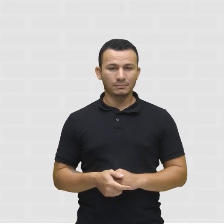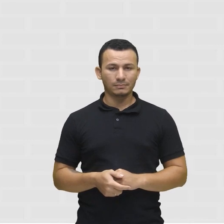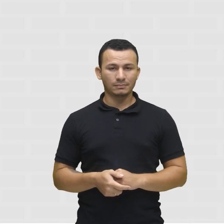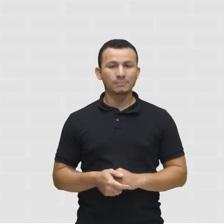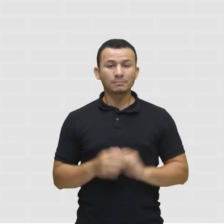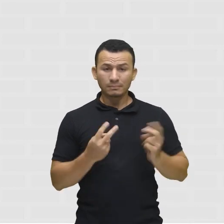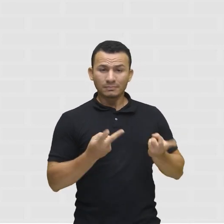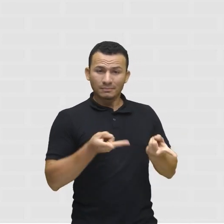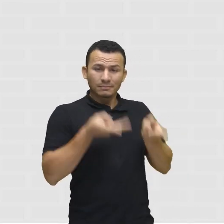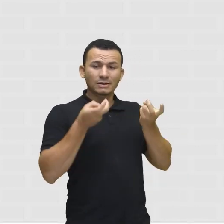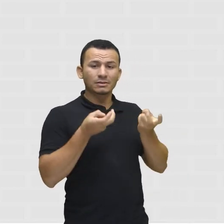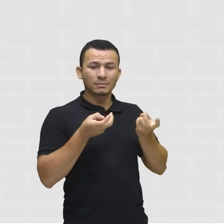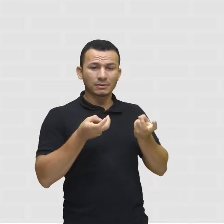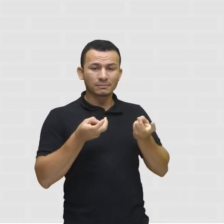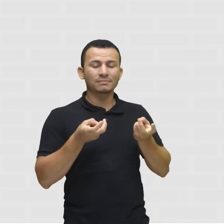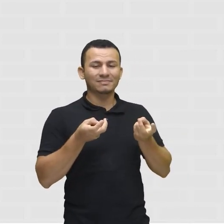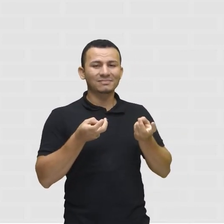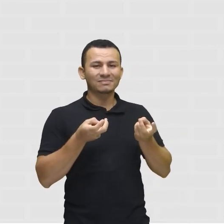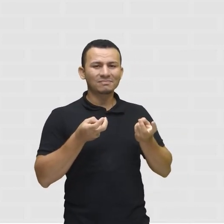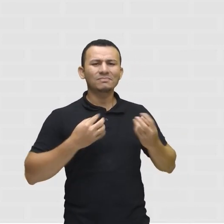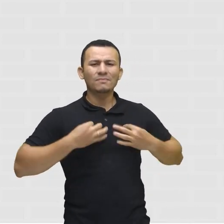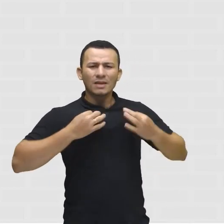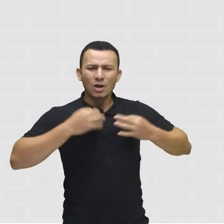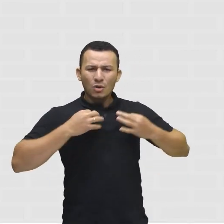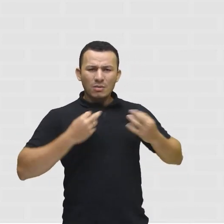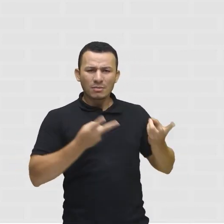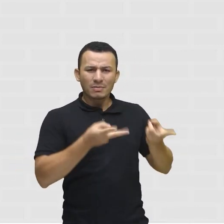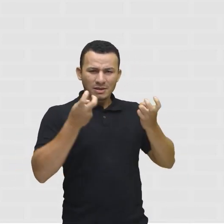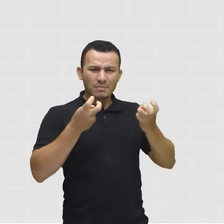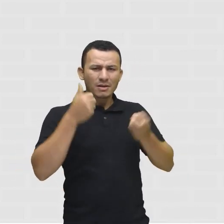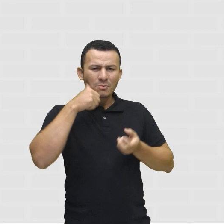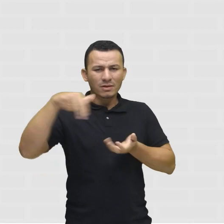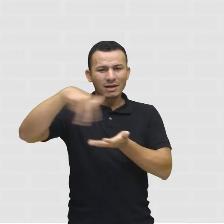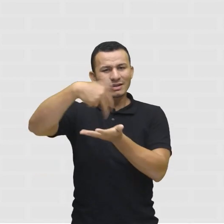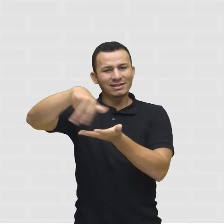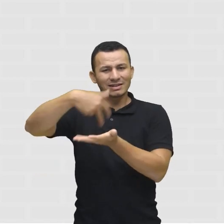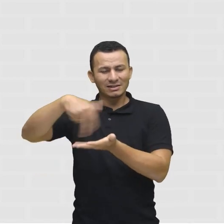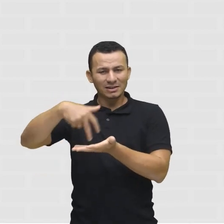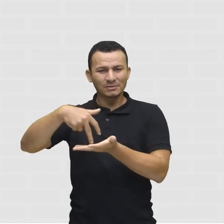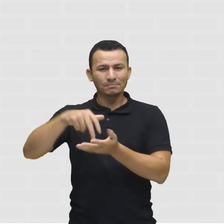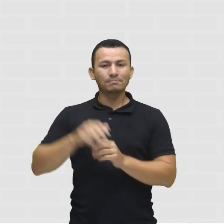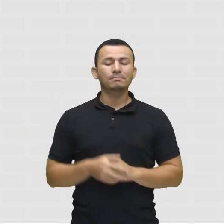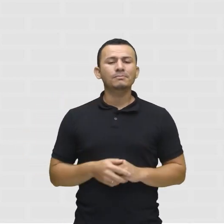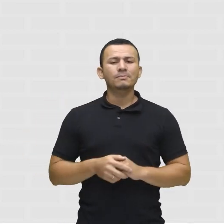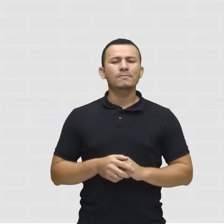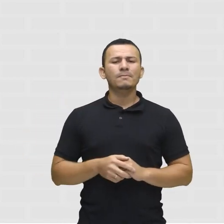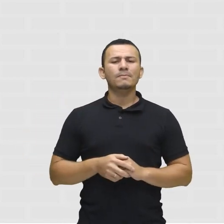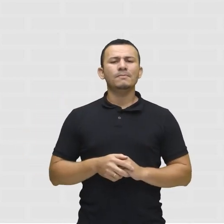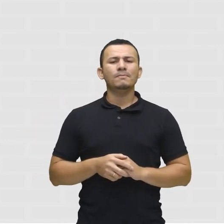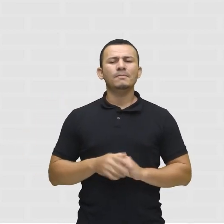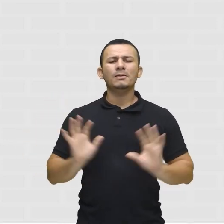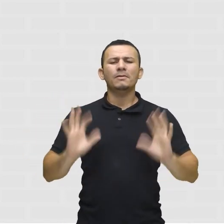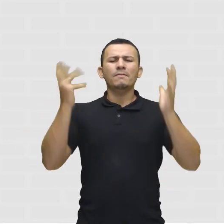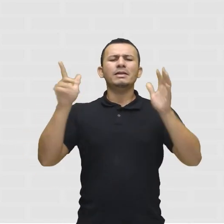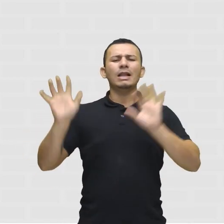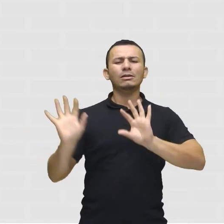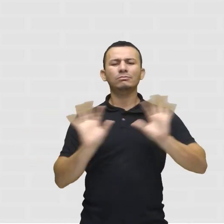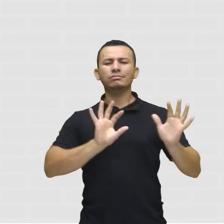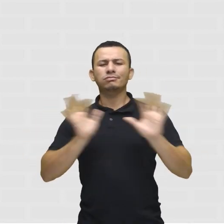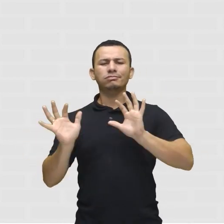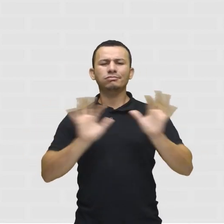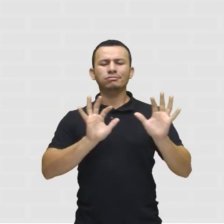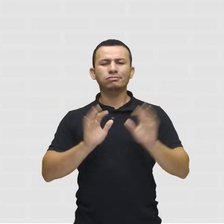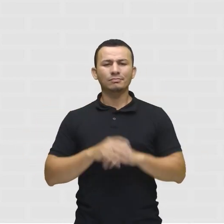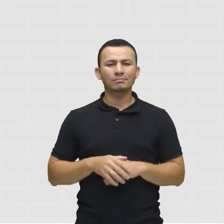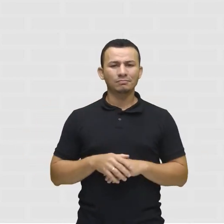Muito bem. Então, vocês observaram aí a ciranda de Manacapuru. Temos alguém assistindo